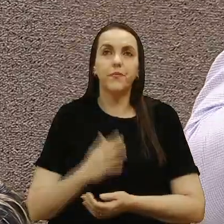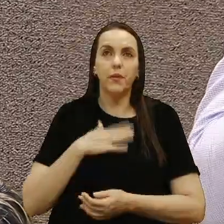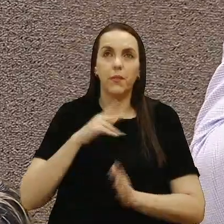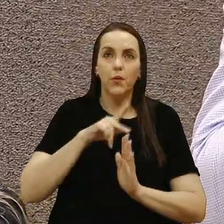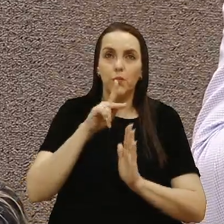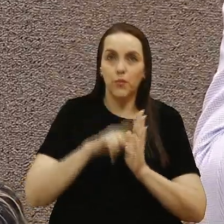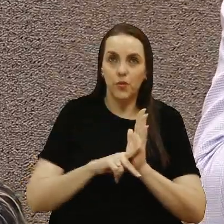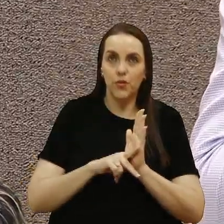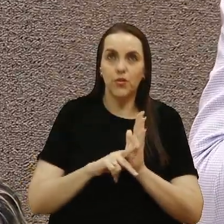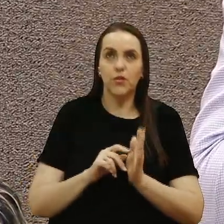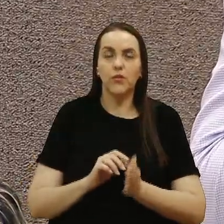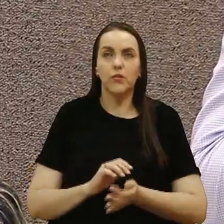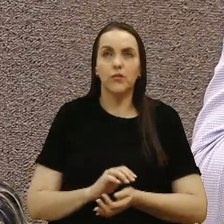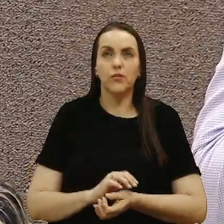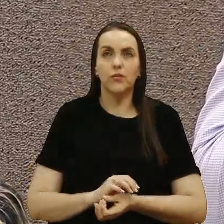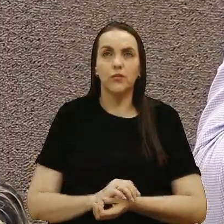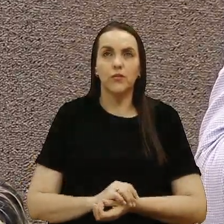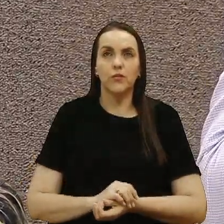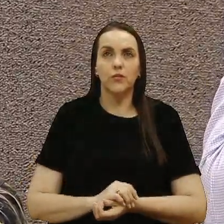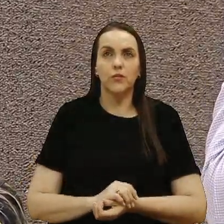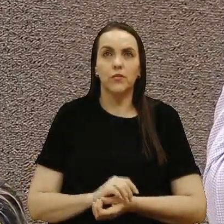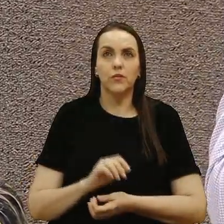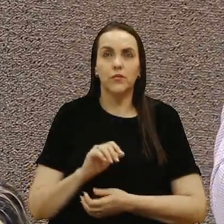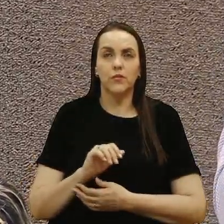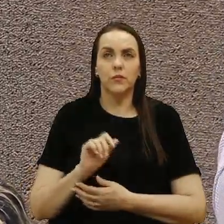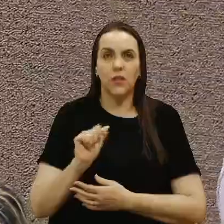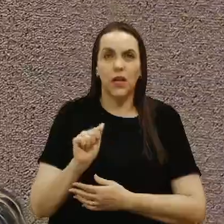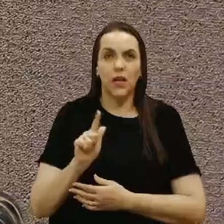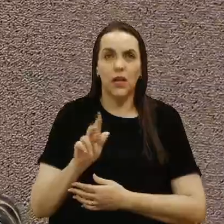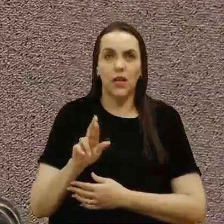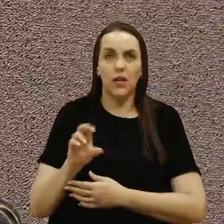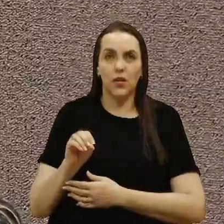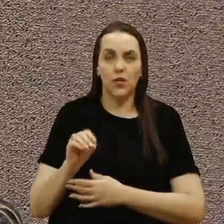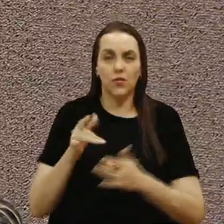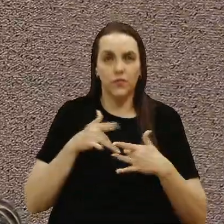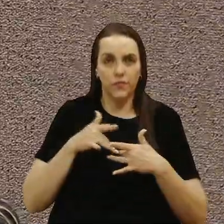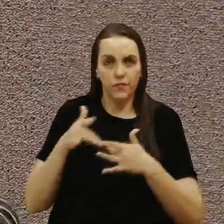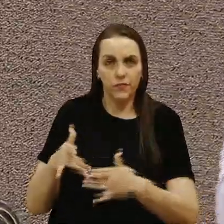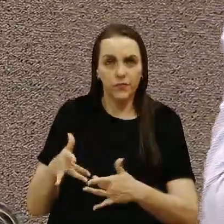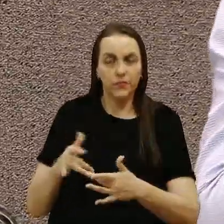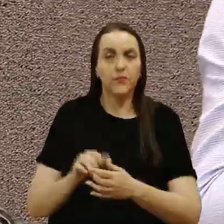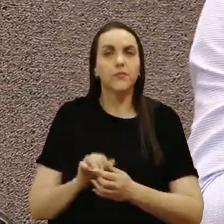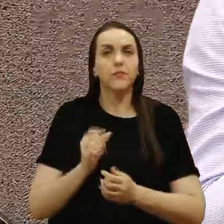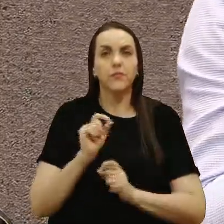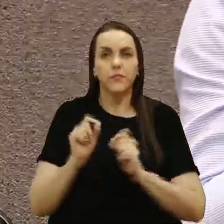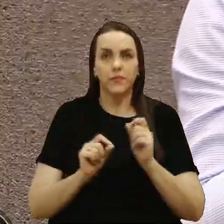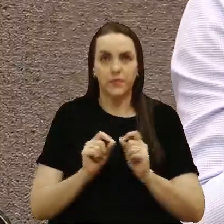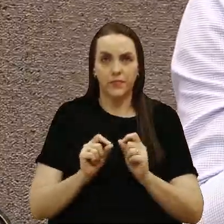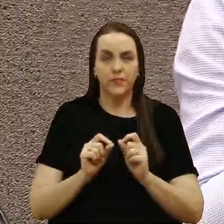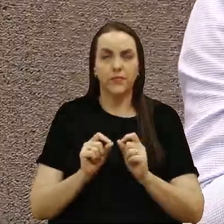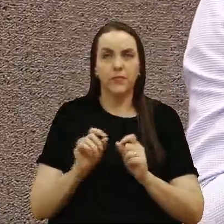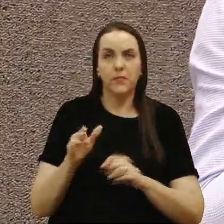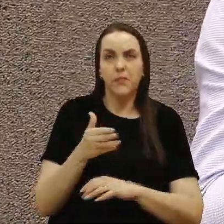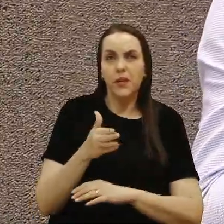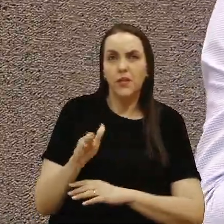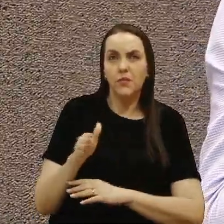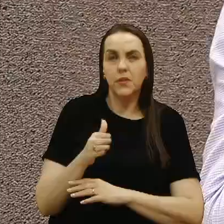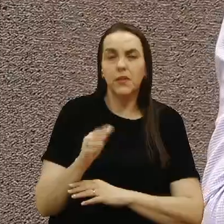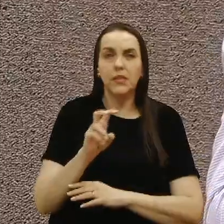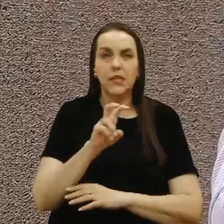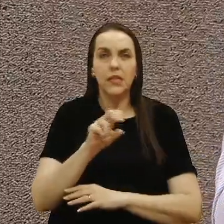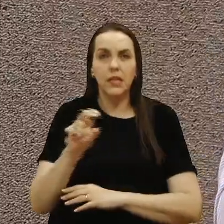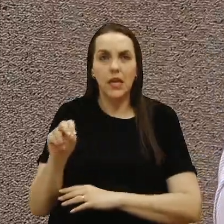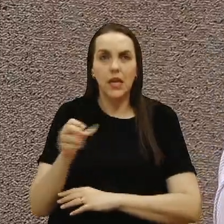projeto agrofraterno, né? Um projeto que estava entregando uma média de 500 a